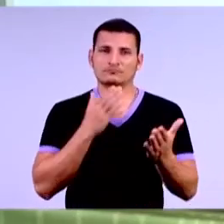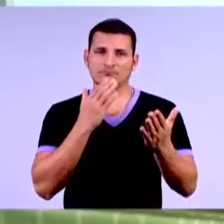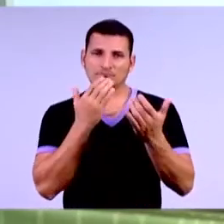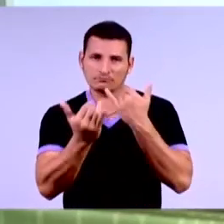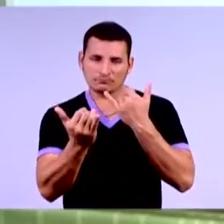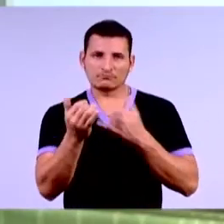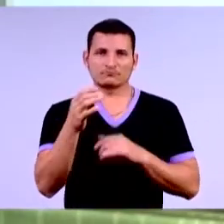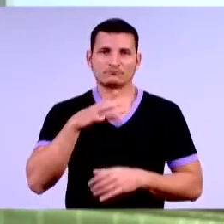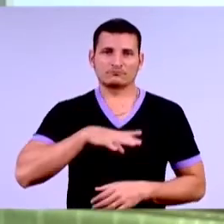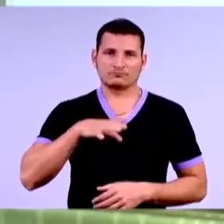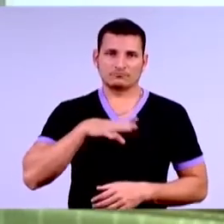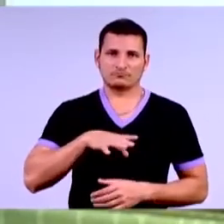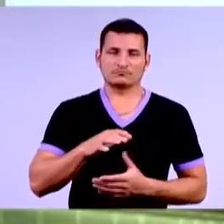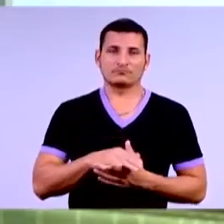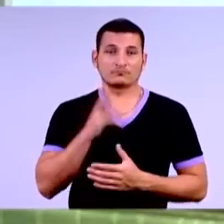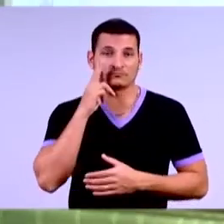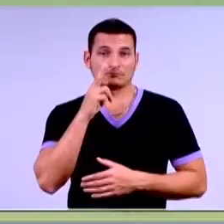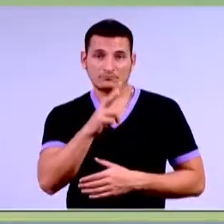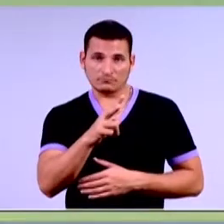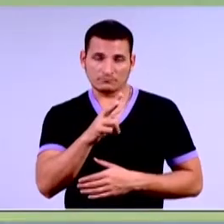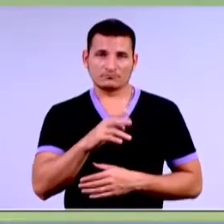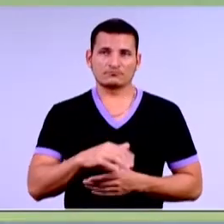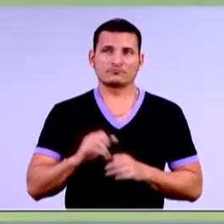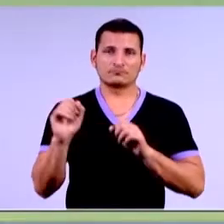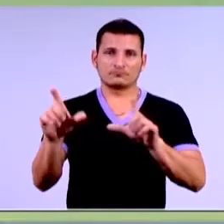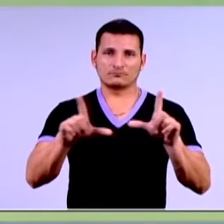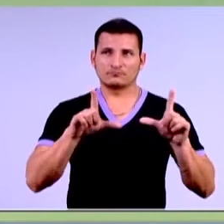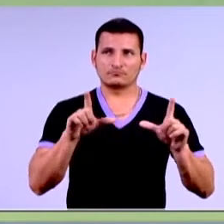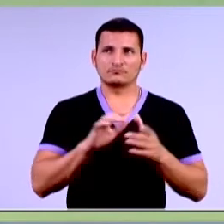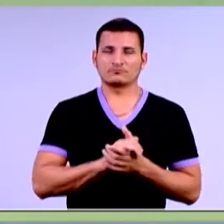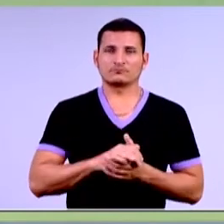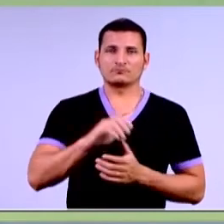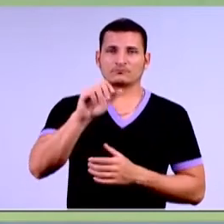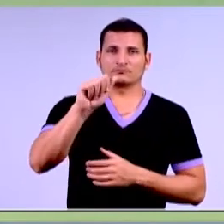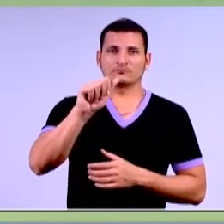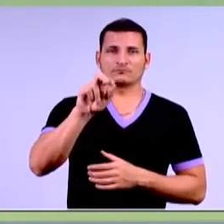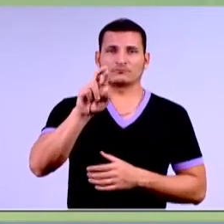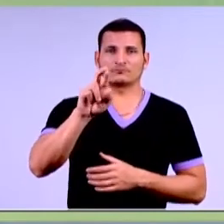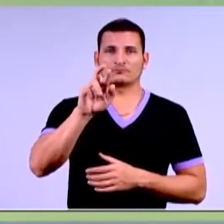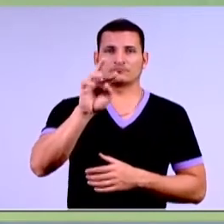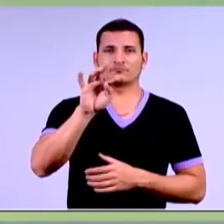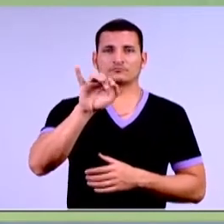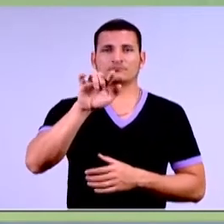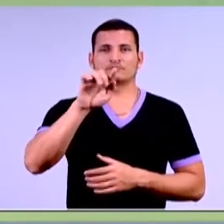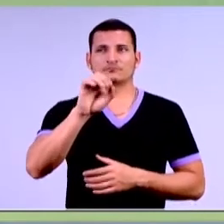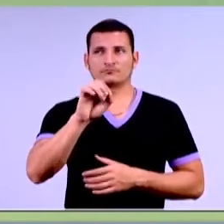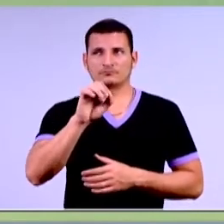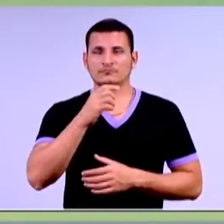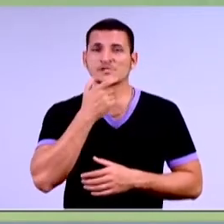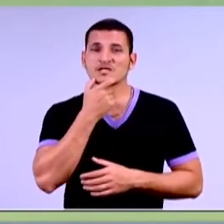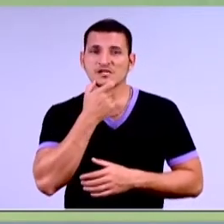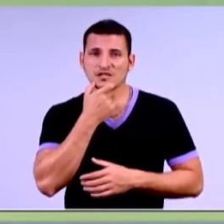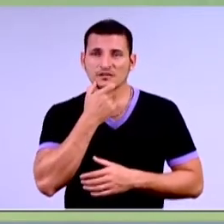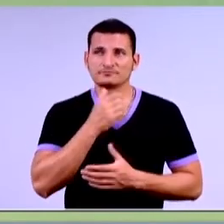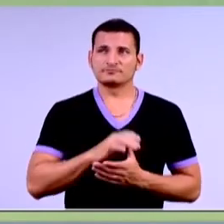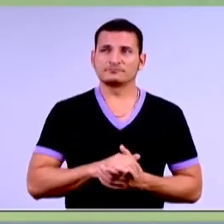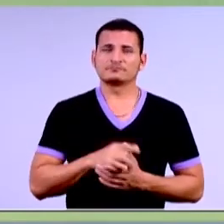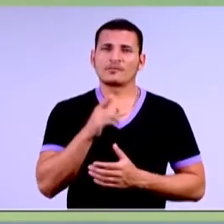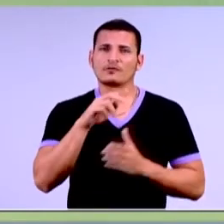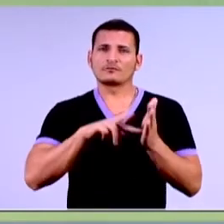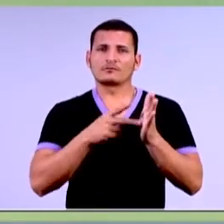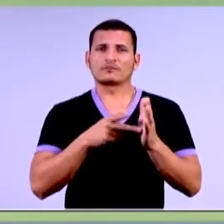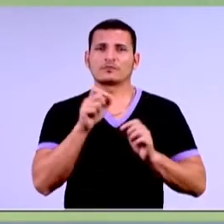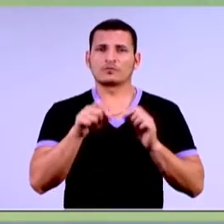então vamos dar uma olhada aqui no slide o artigo definido na língua inglesa z ele significa que em